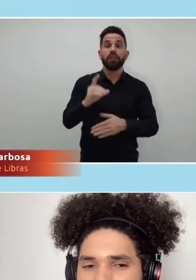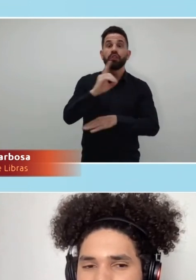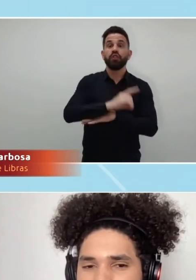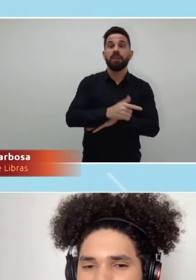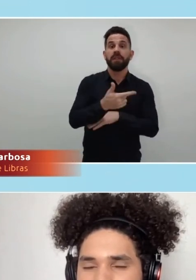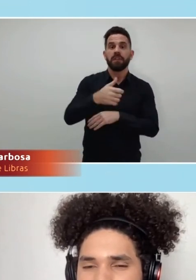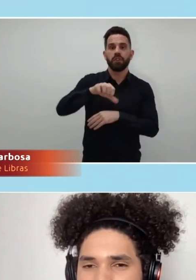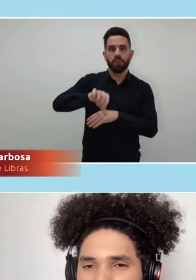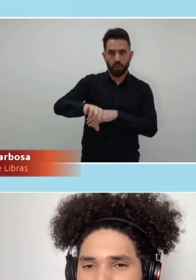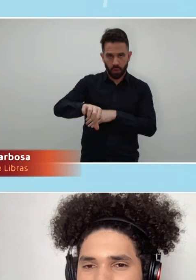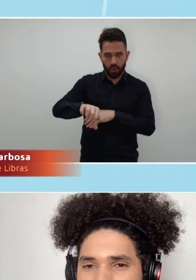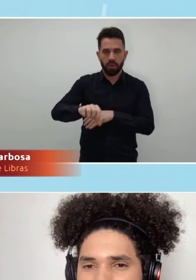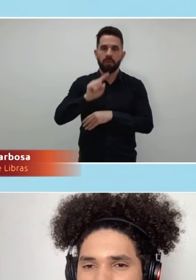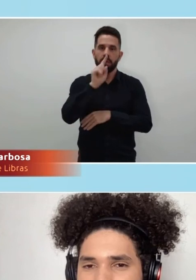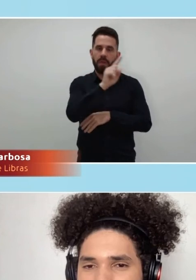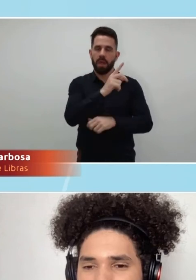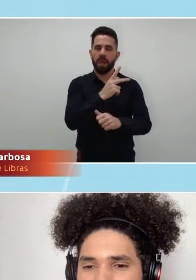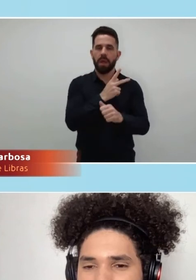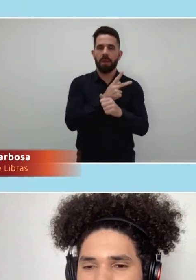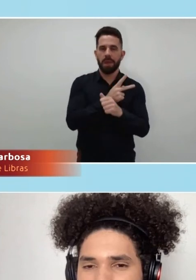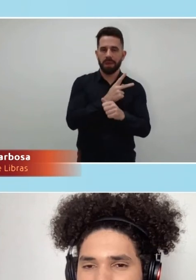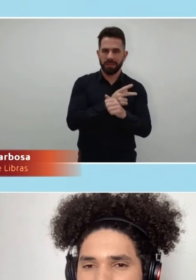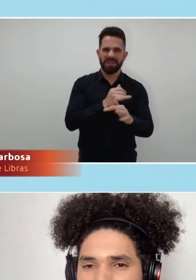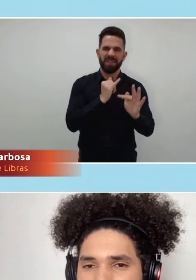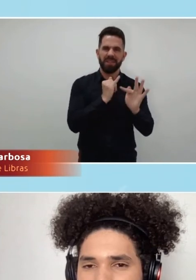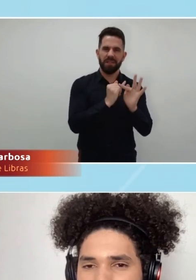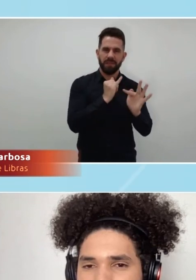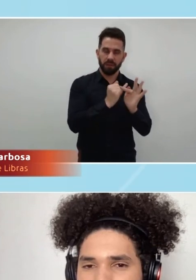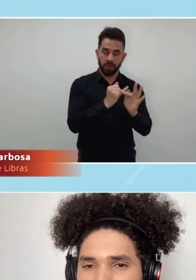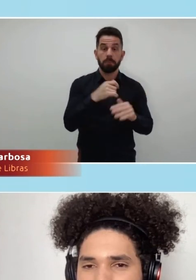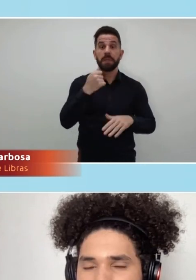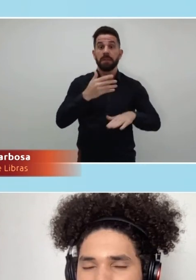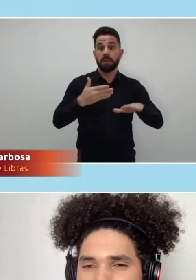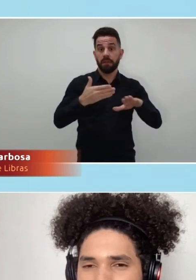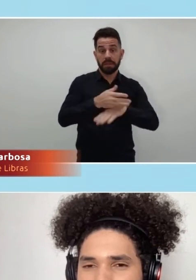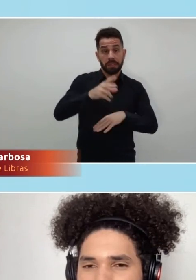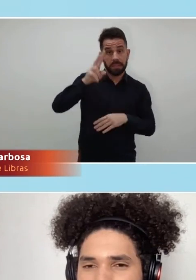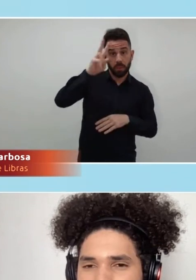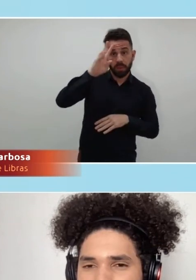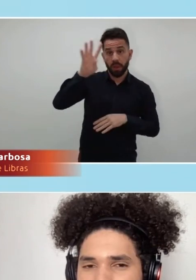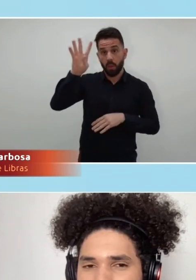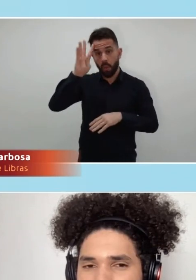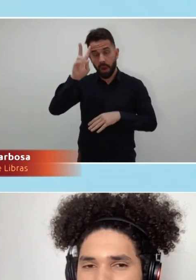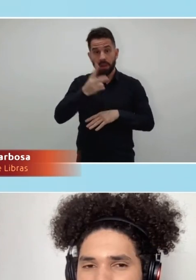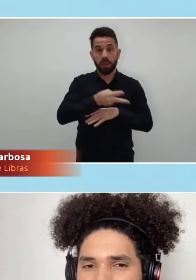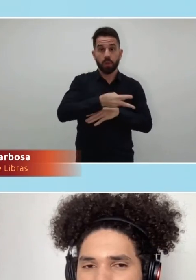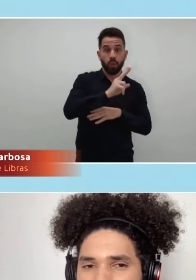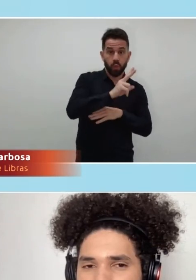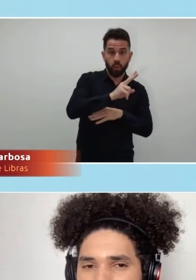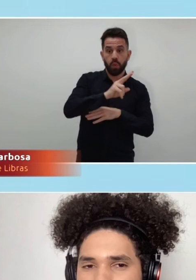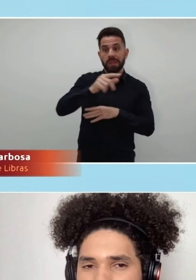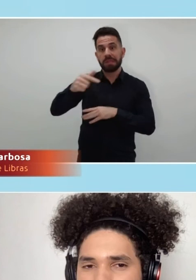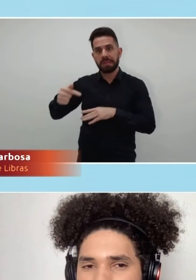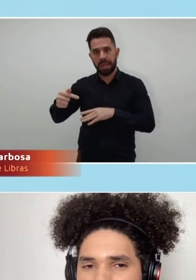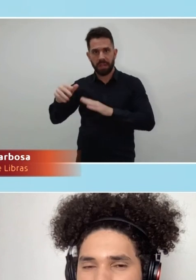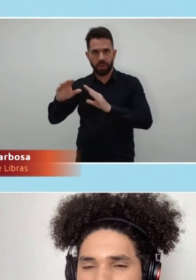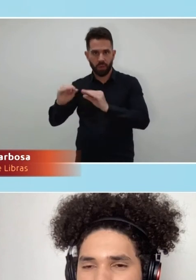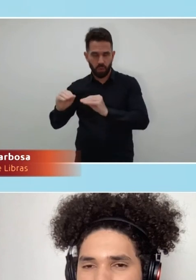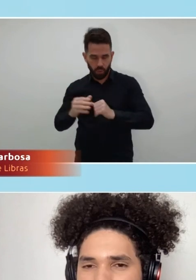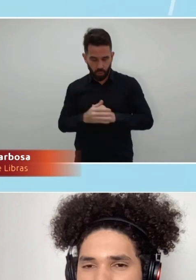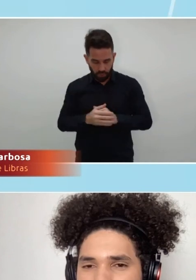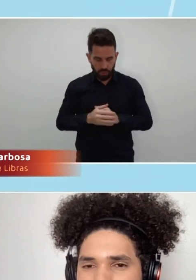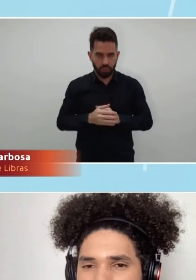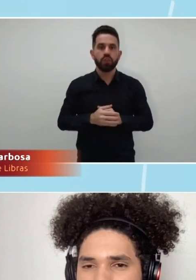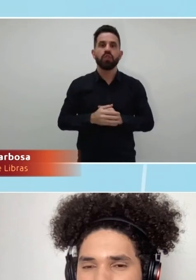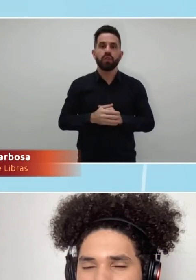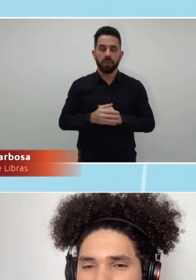Aparecida de Goiânia. Os interessados devem ir ao local de segunda a quarta, das 2 horas da tarde às 7 horas da noite, e nas quintas